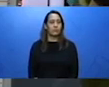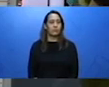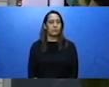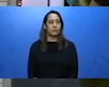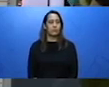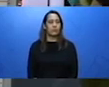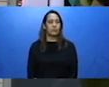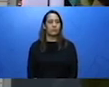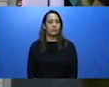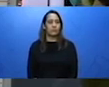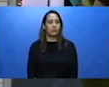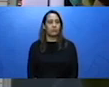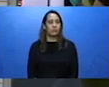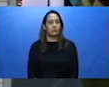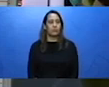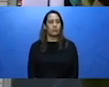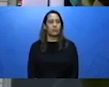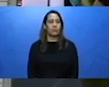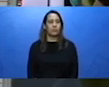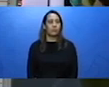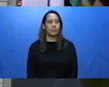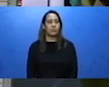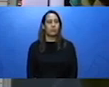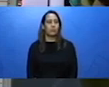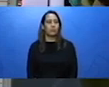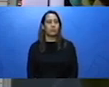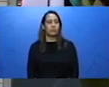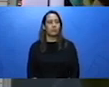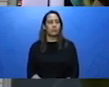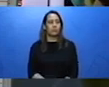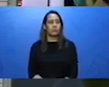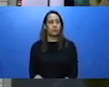Y minúsculo.